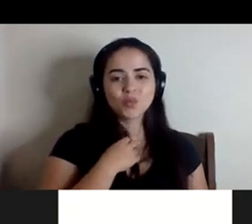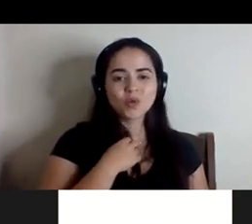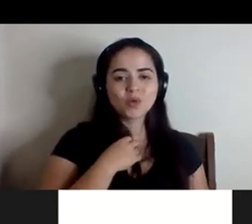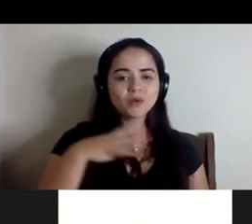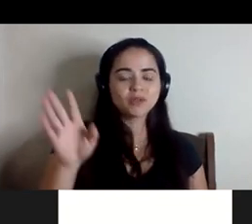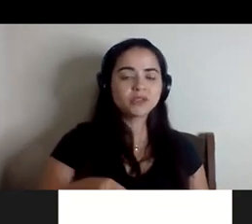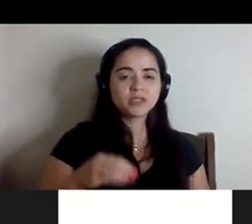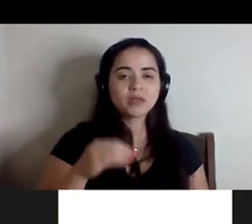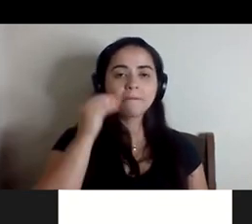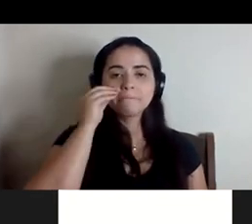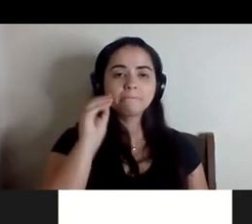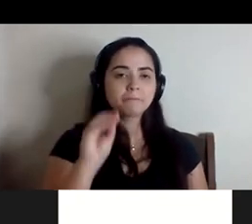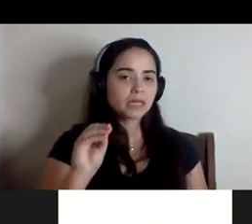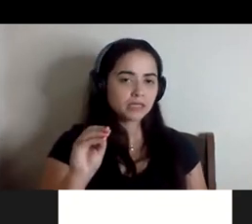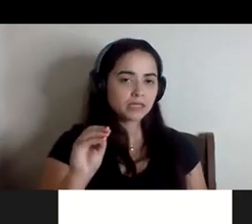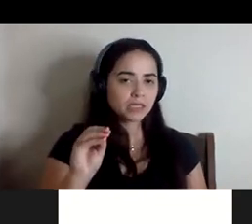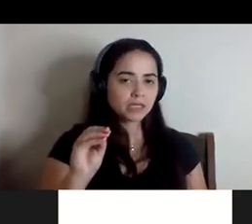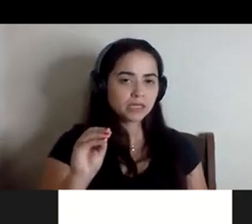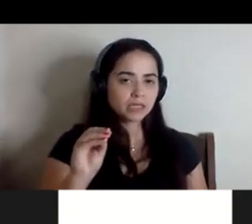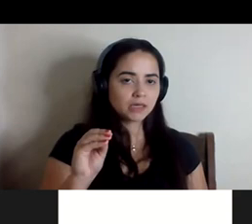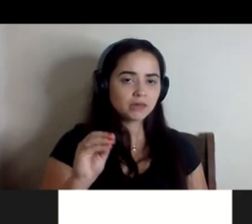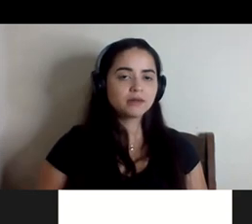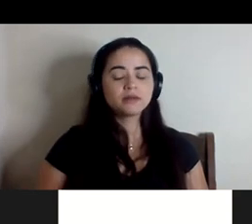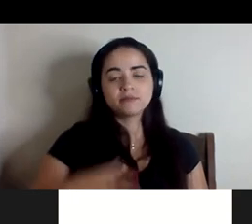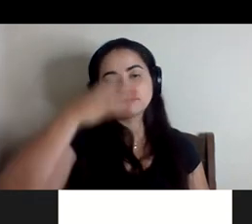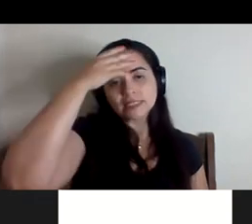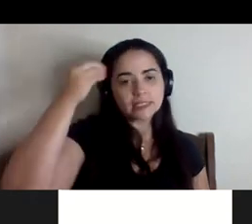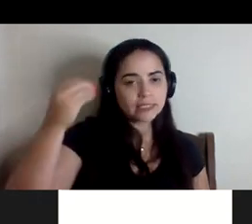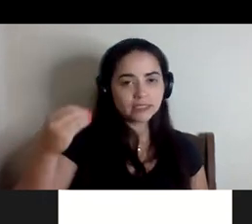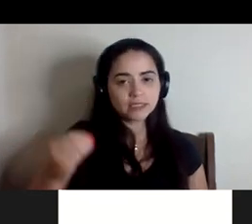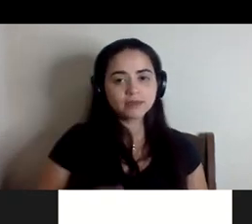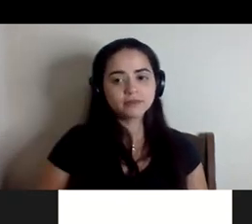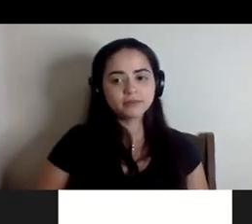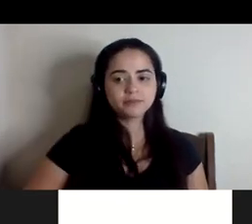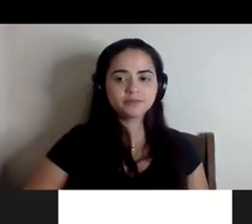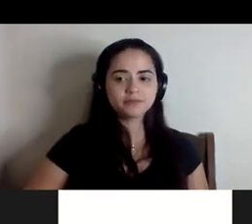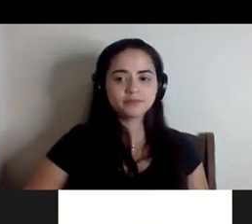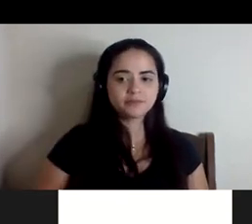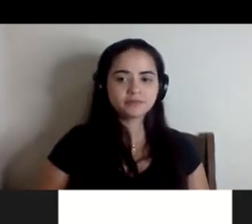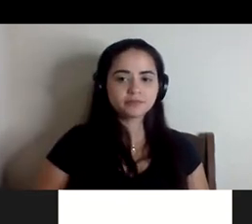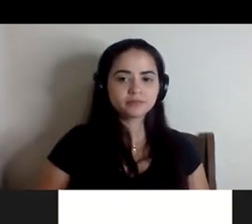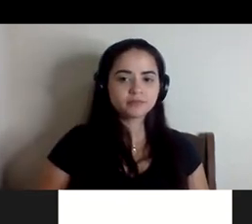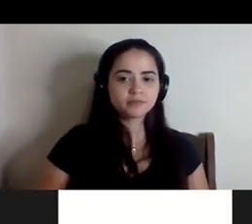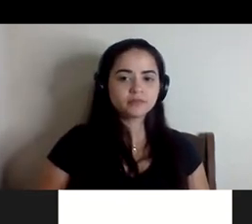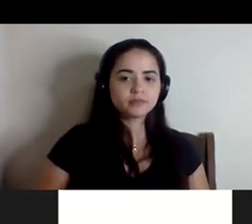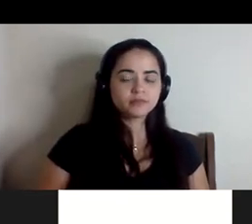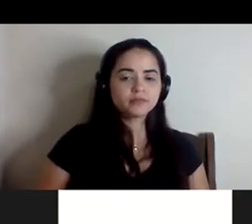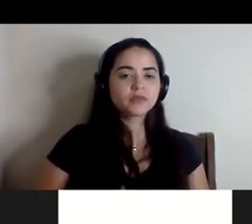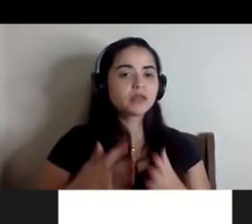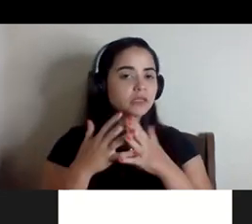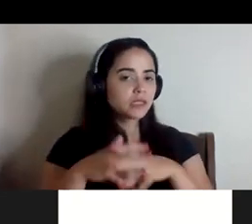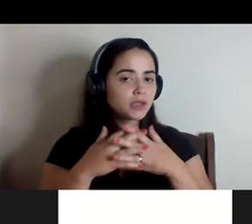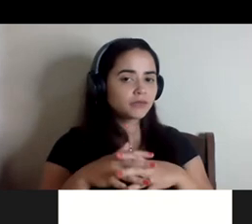ser ignorada, que não pode ser esquecida. Então, quando eu faço essa